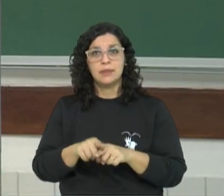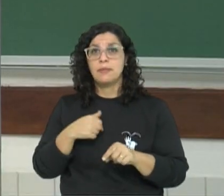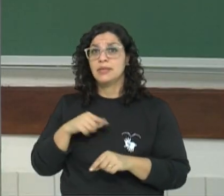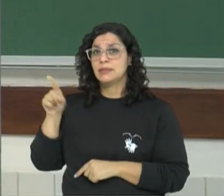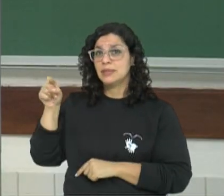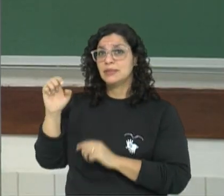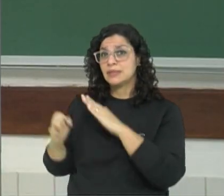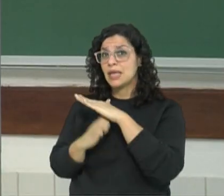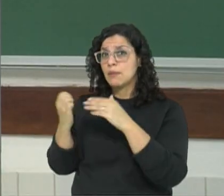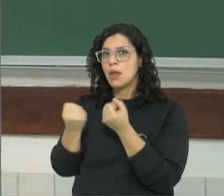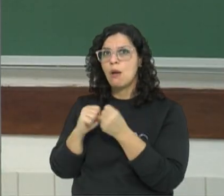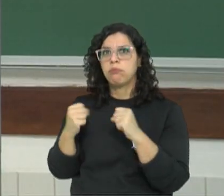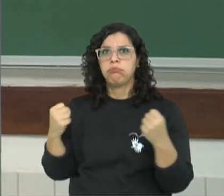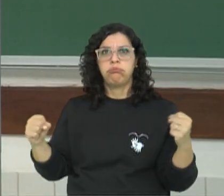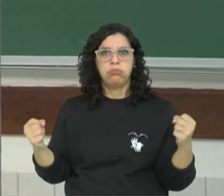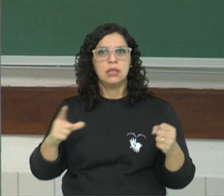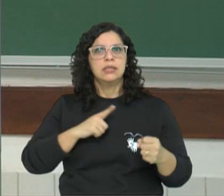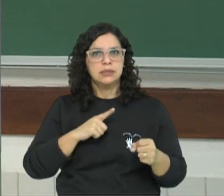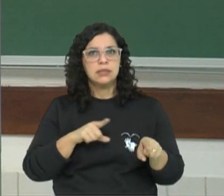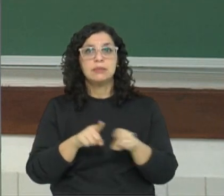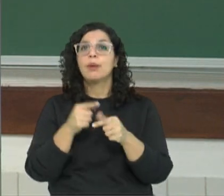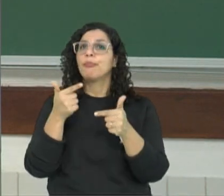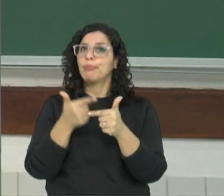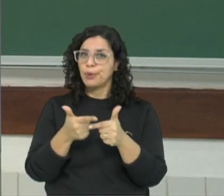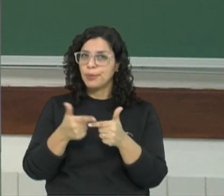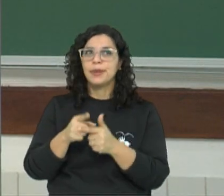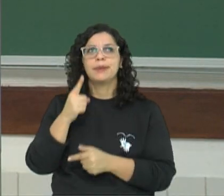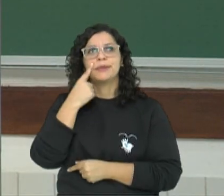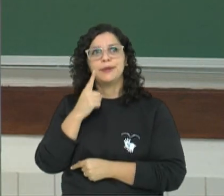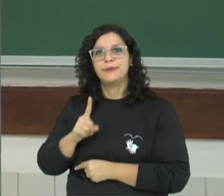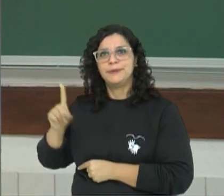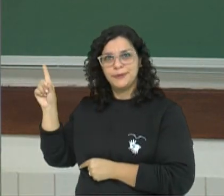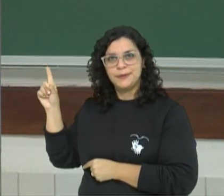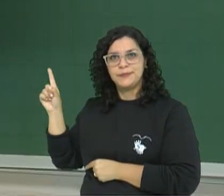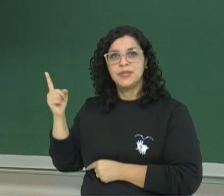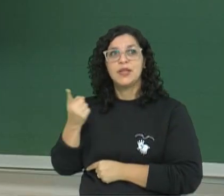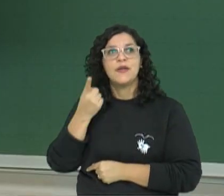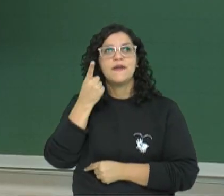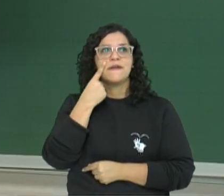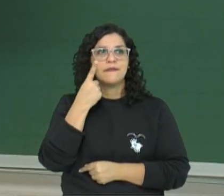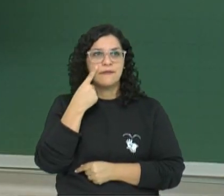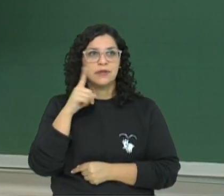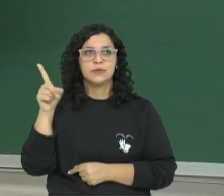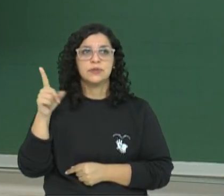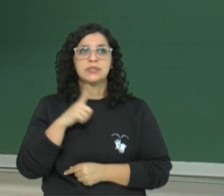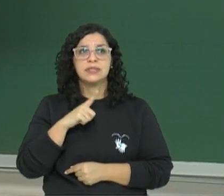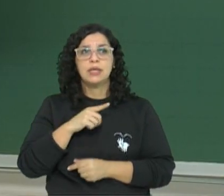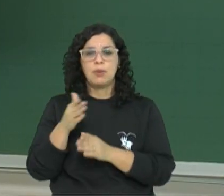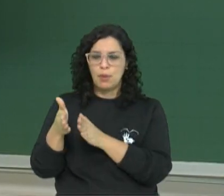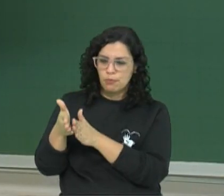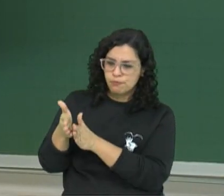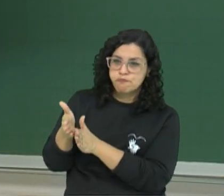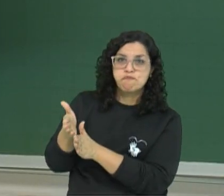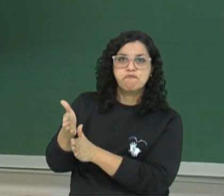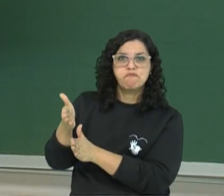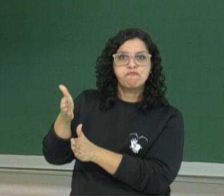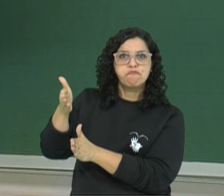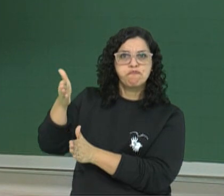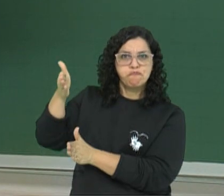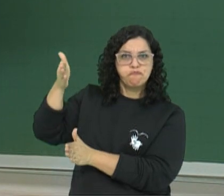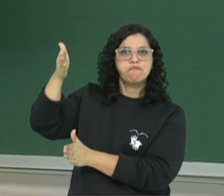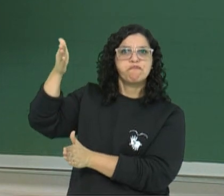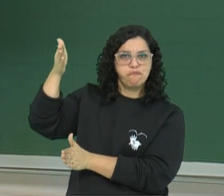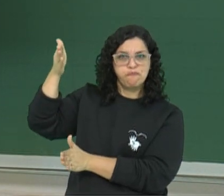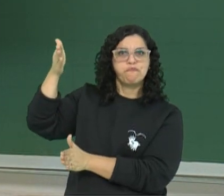devido ao seu tamanho, certo? Ela teve um probleminha, que foi o seguinte: se você fizesse, por exemplo,